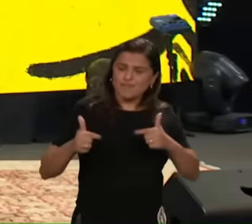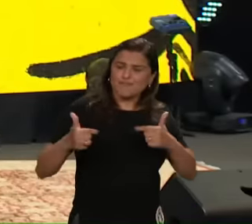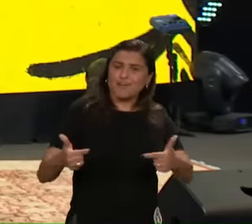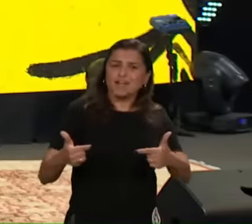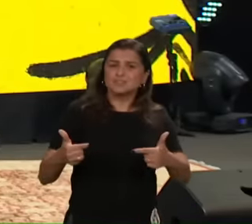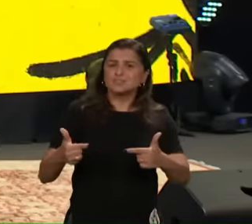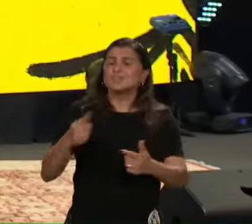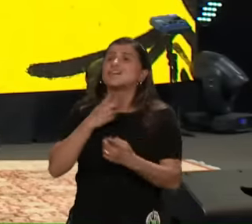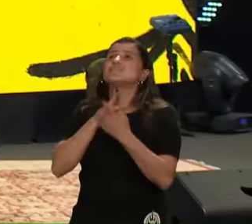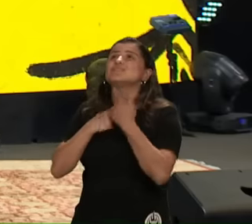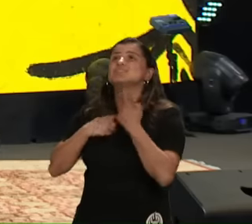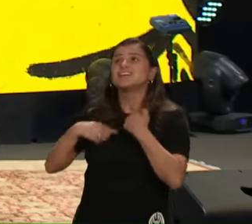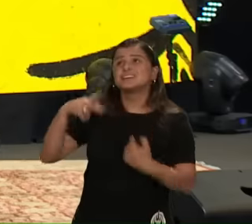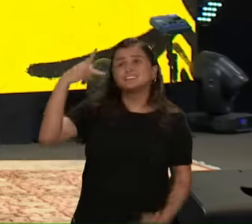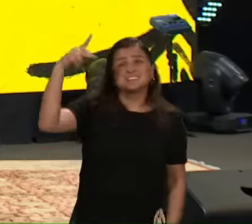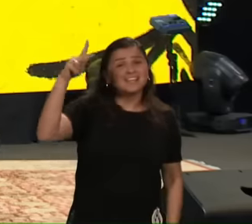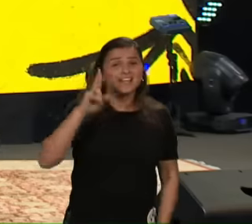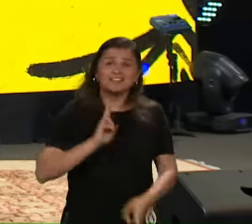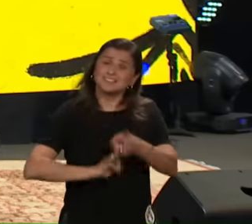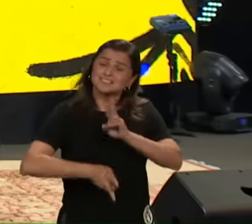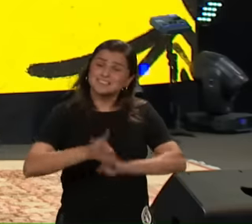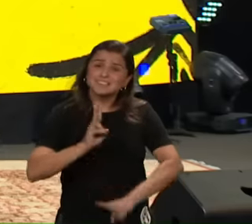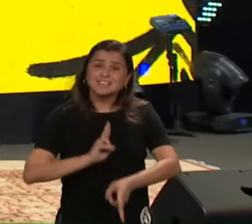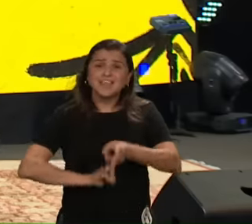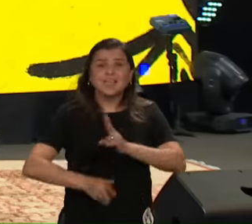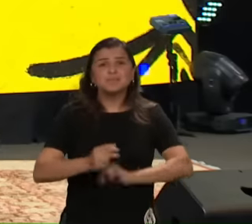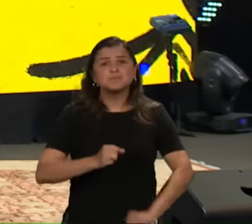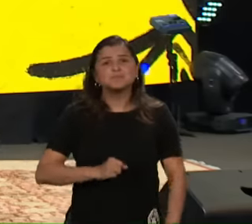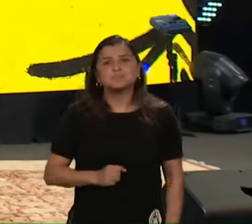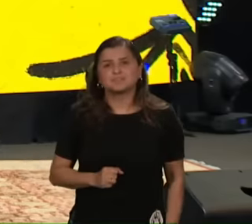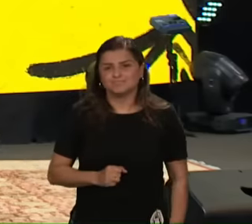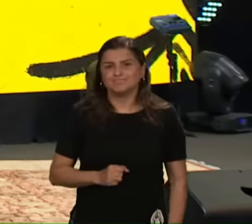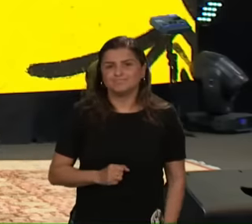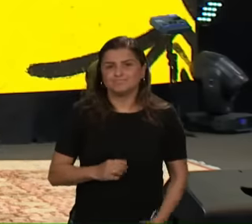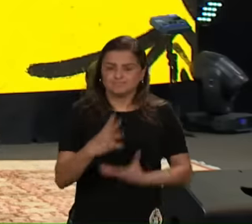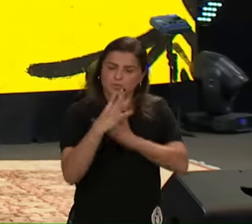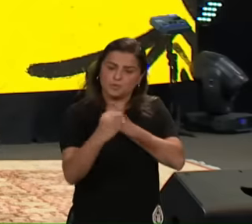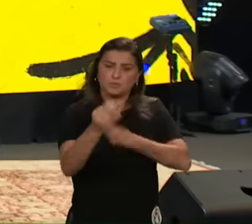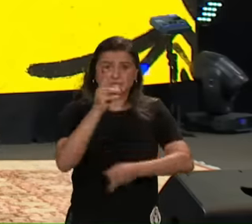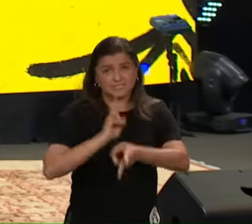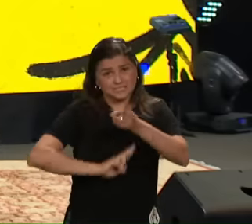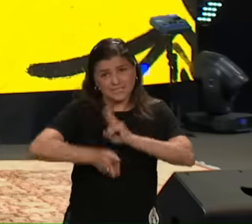o que Ele agrada. Fale comigo essa palavra, sempre.